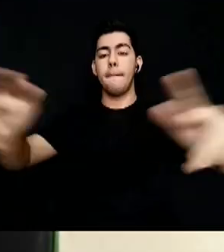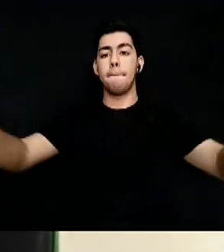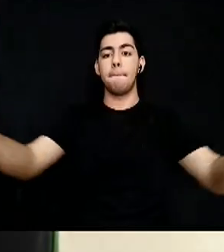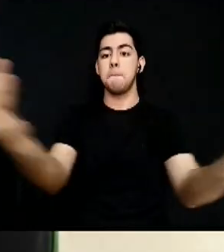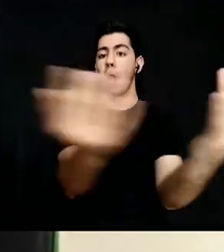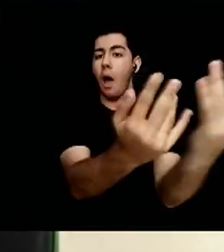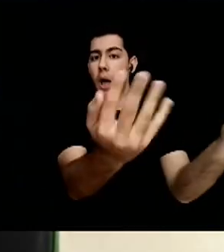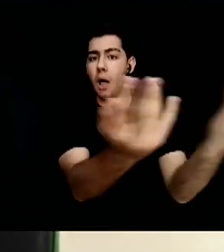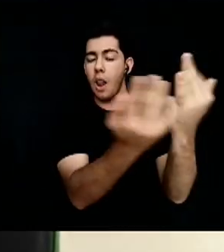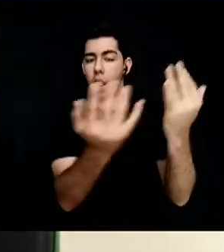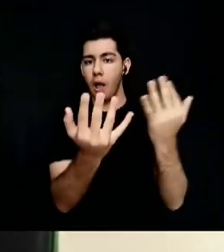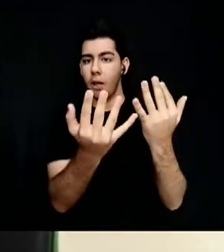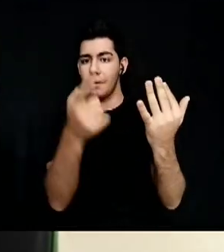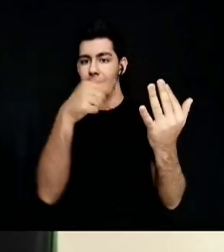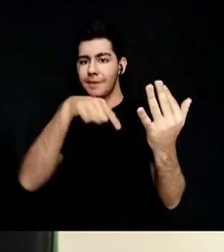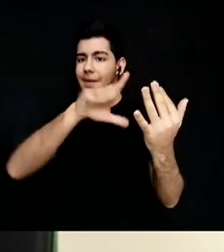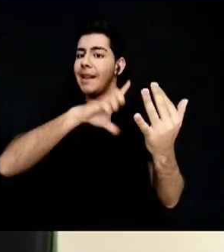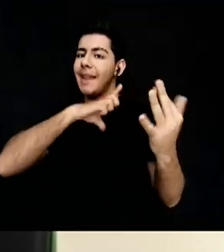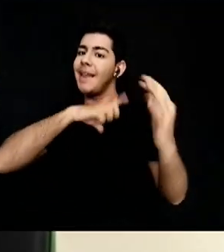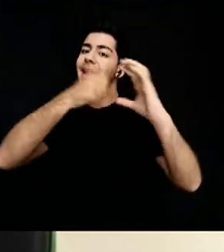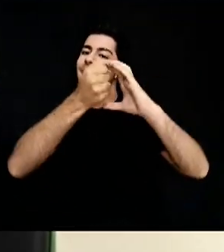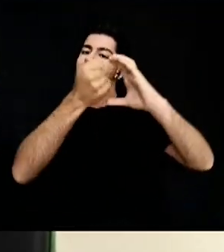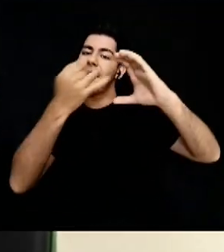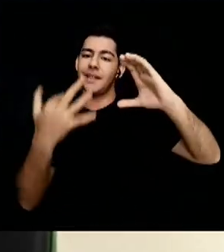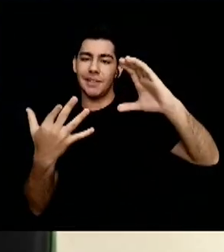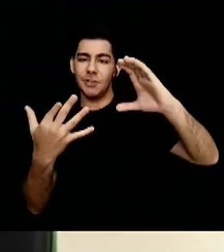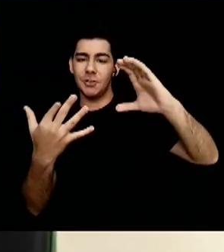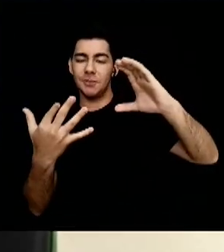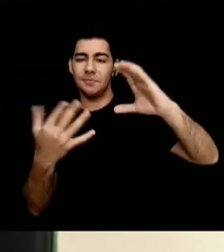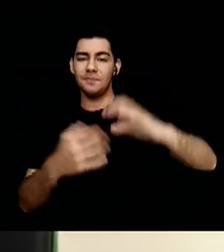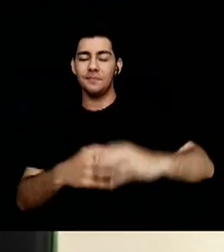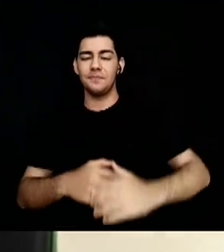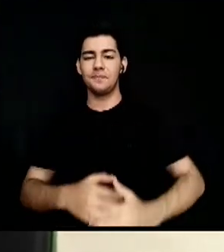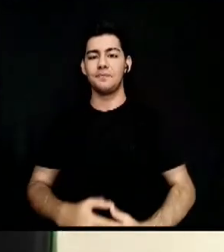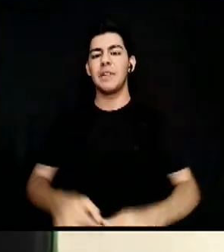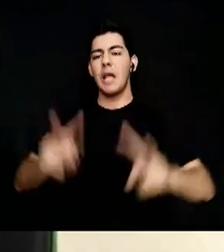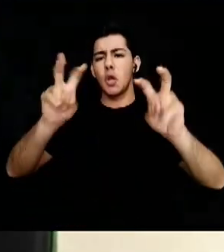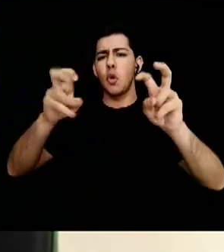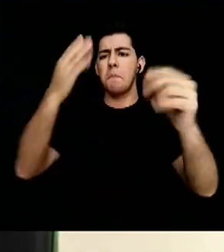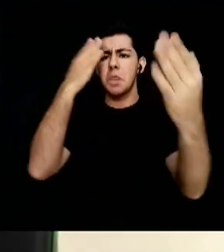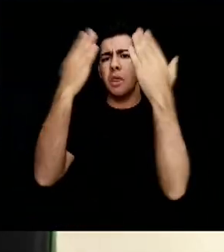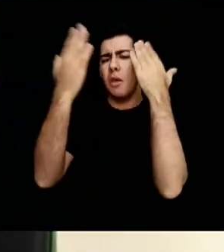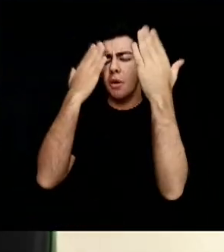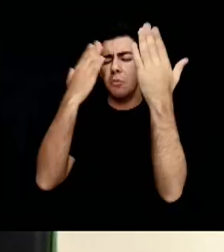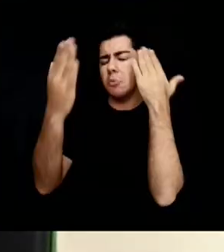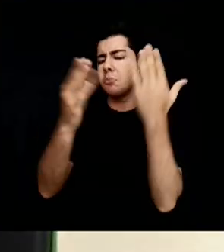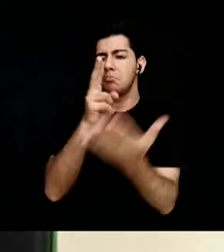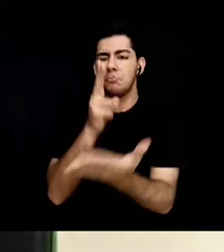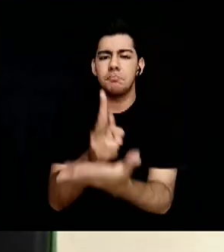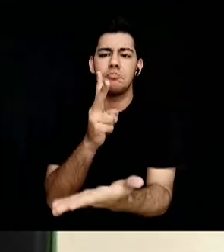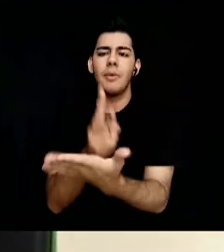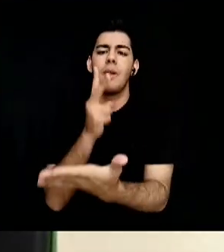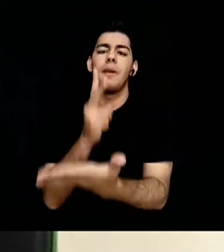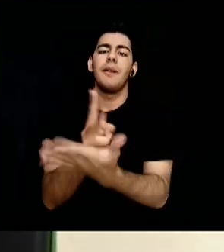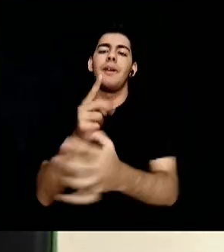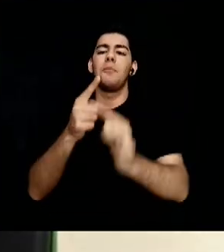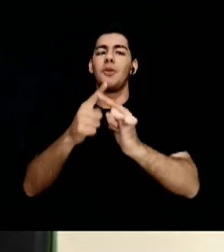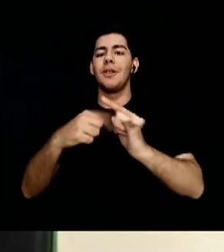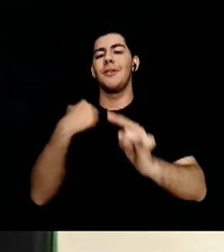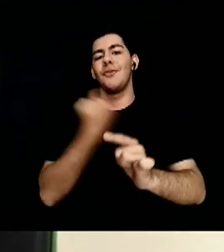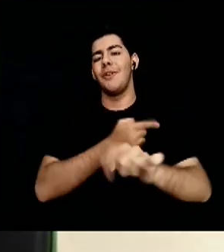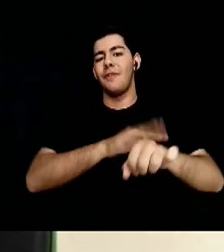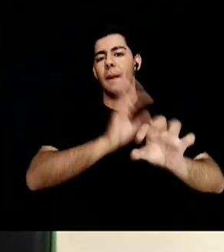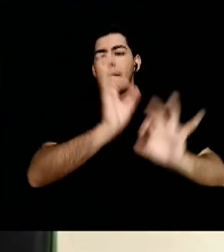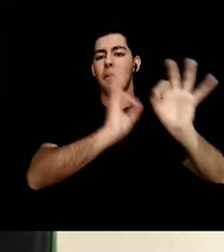nessa característica, né, de terapia mesmo. Então, além de você fazer o artesanato, tem a questão